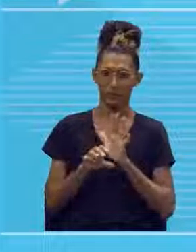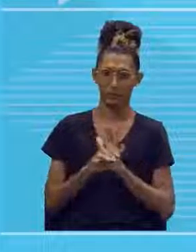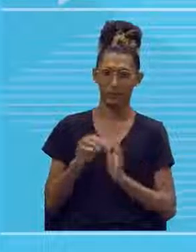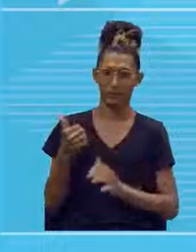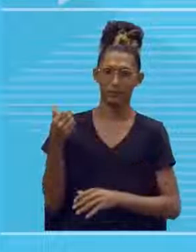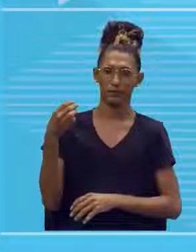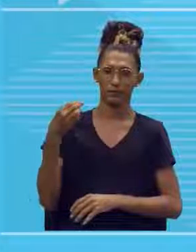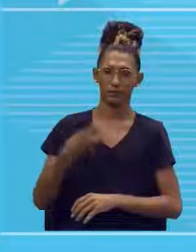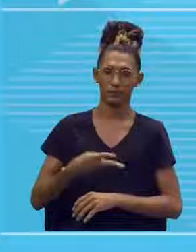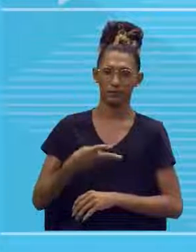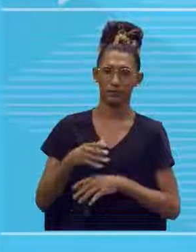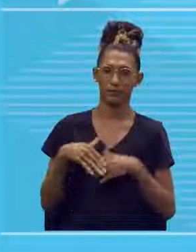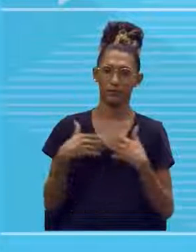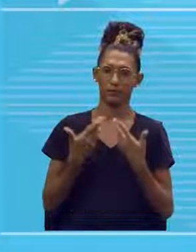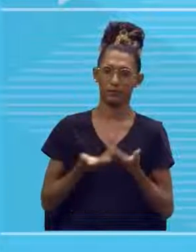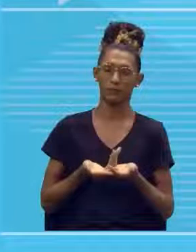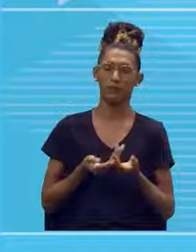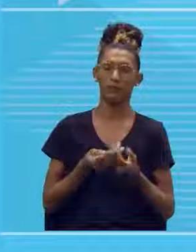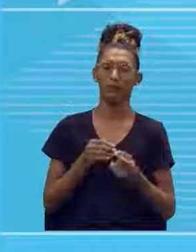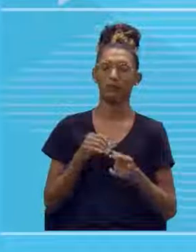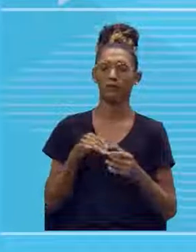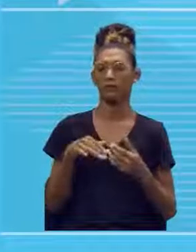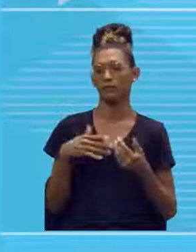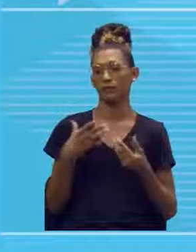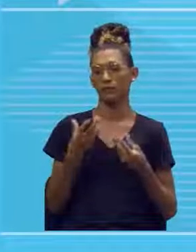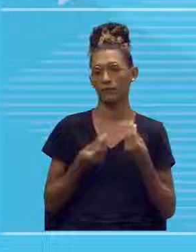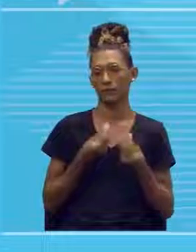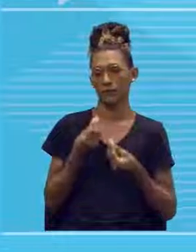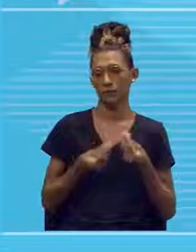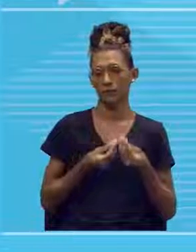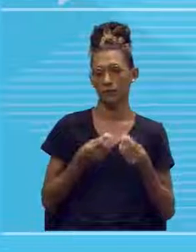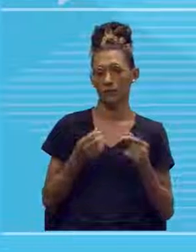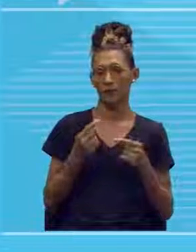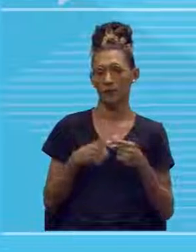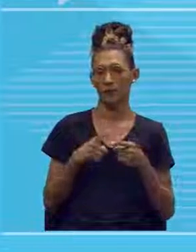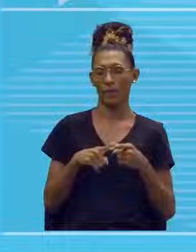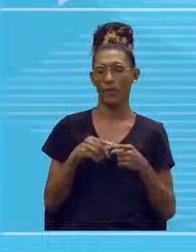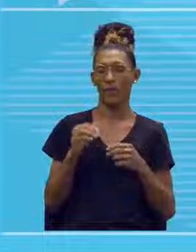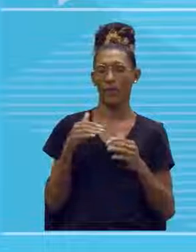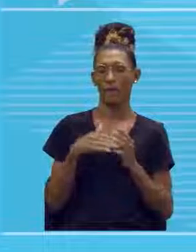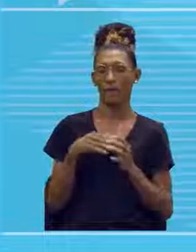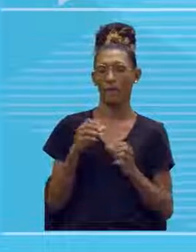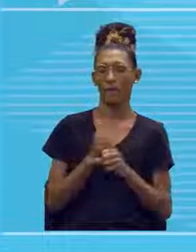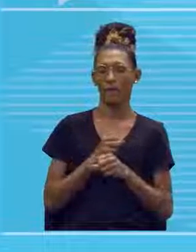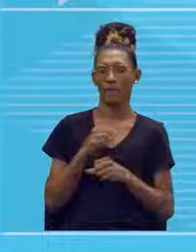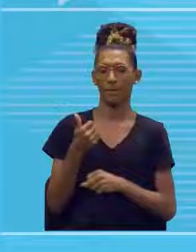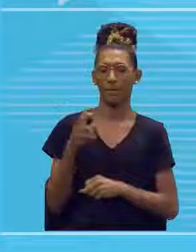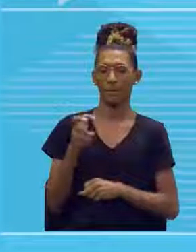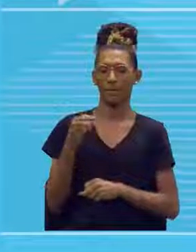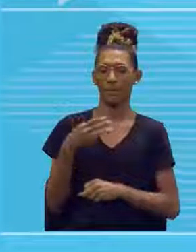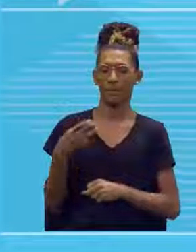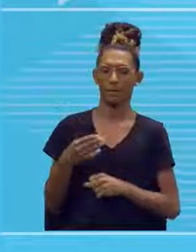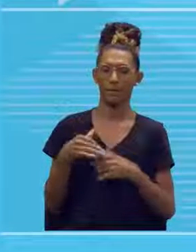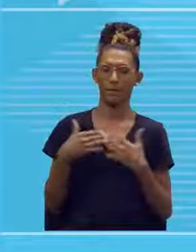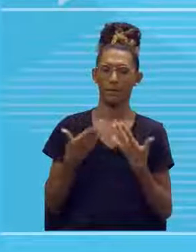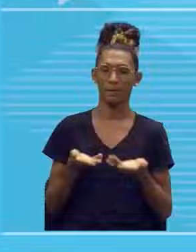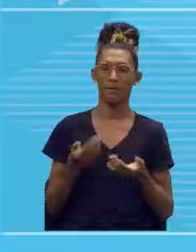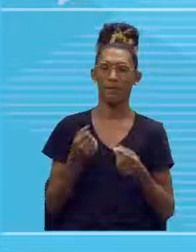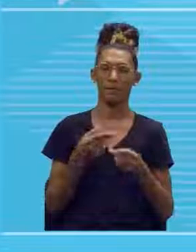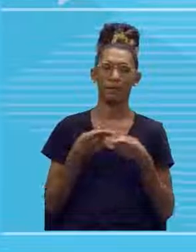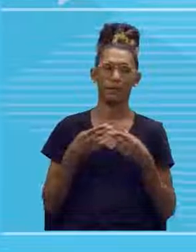13 e eles ainda duraram até 1533 Tá certo então eles